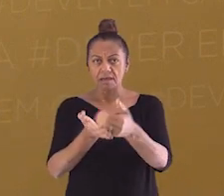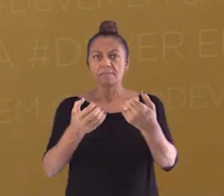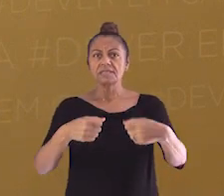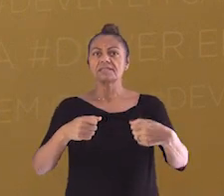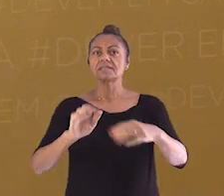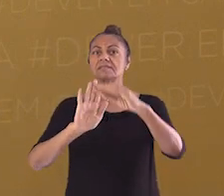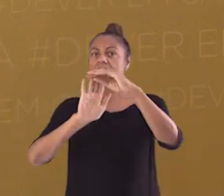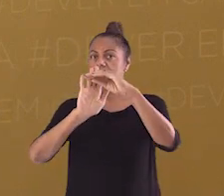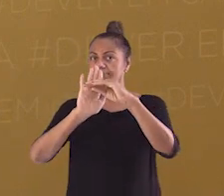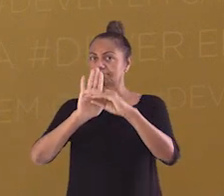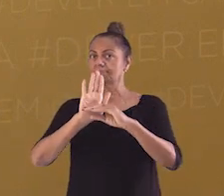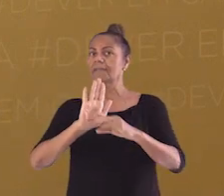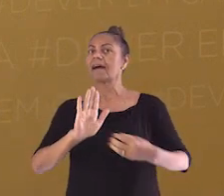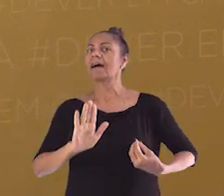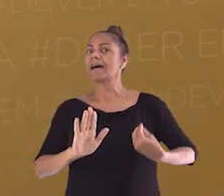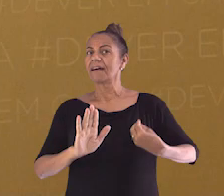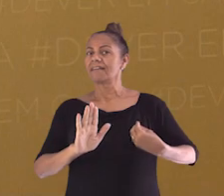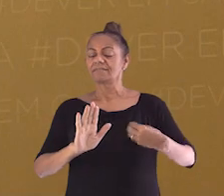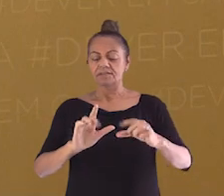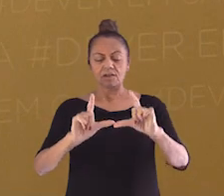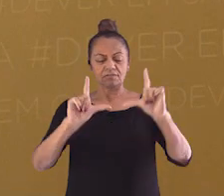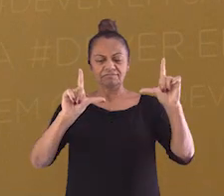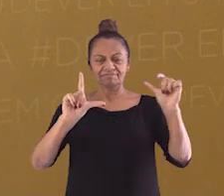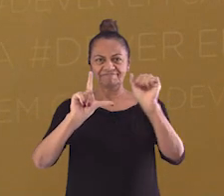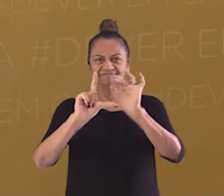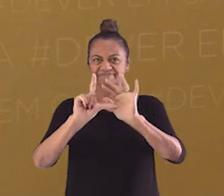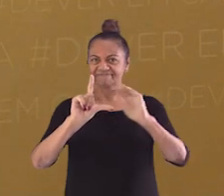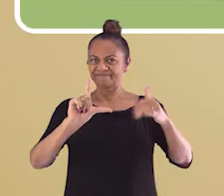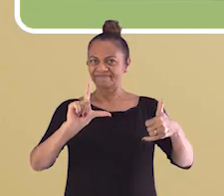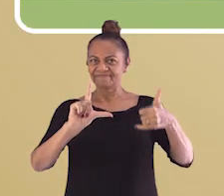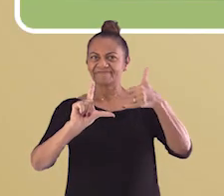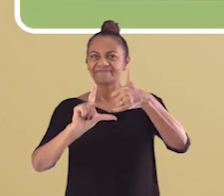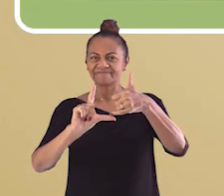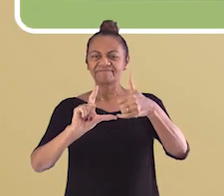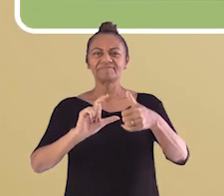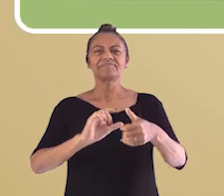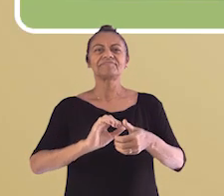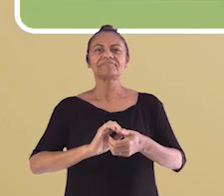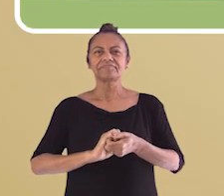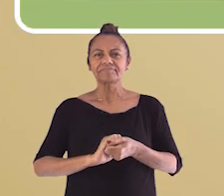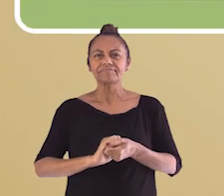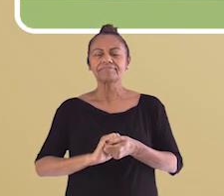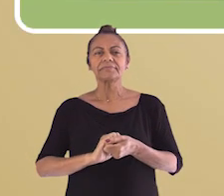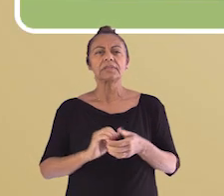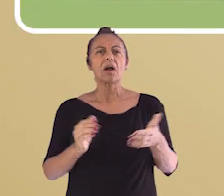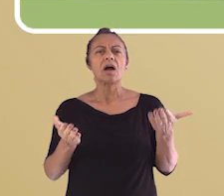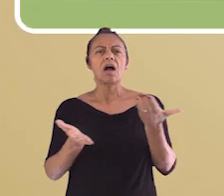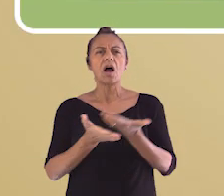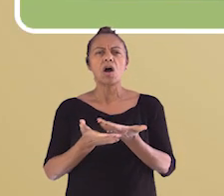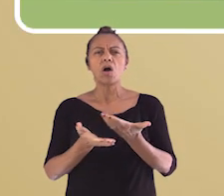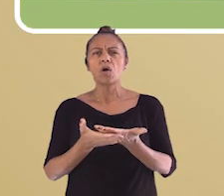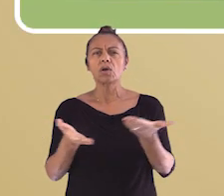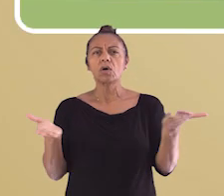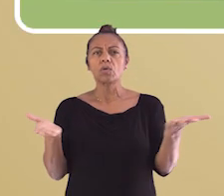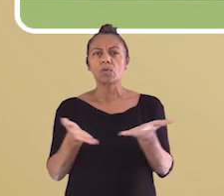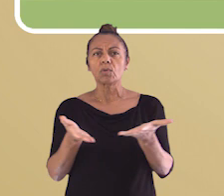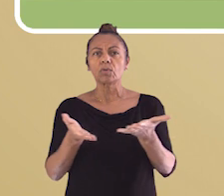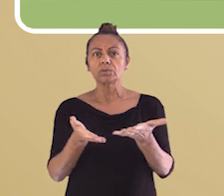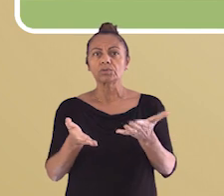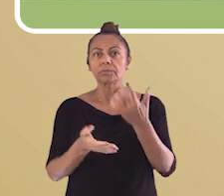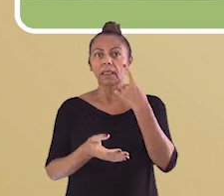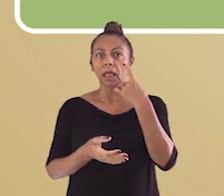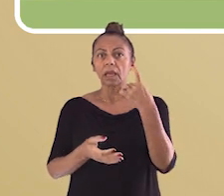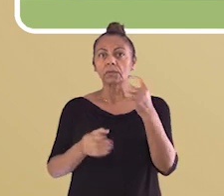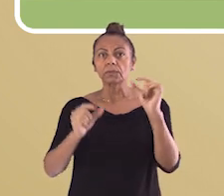QR Code, ok, alunos? Vamos começar! O interesse de estudo da nossa aula de hoje é sobre a 4ª